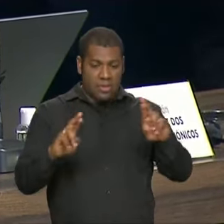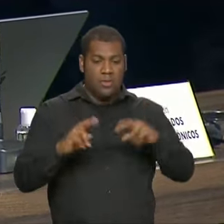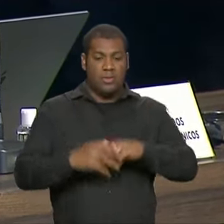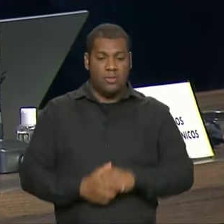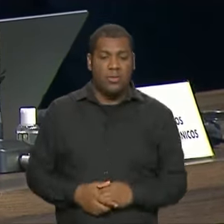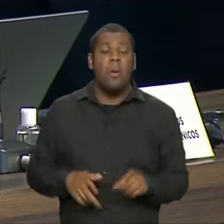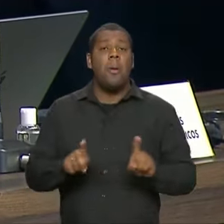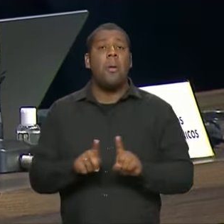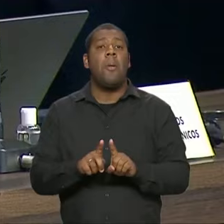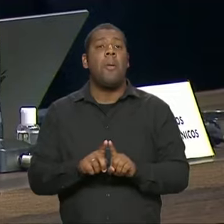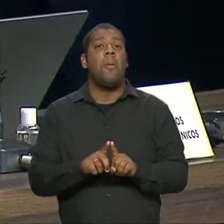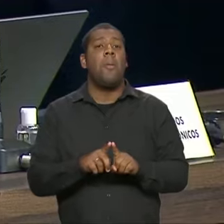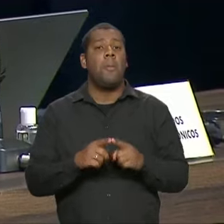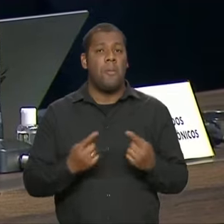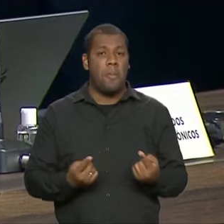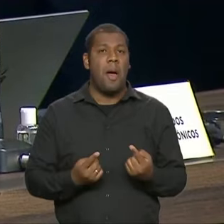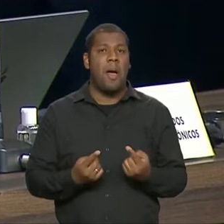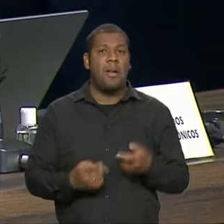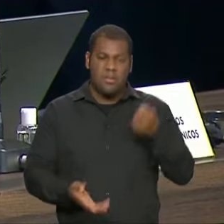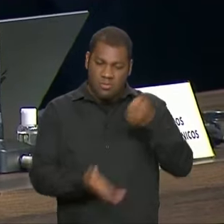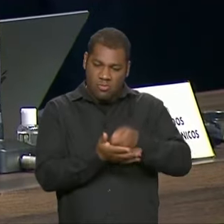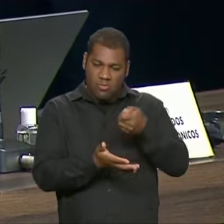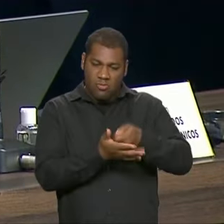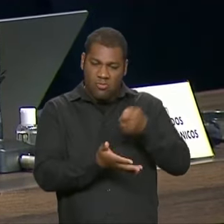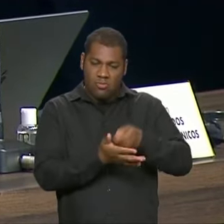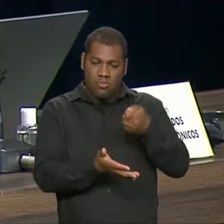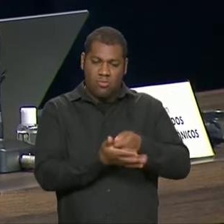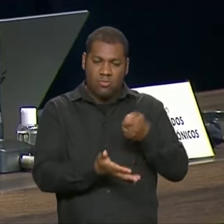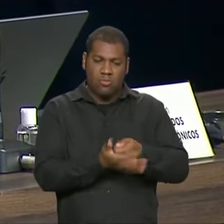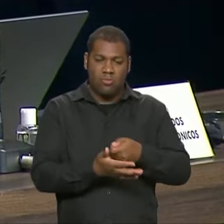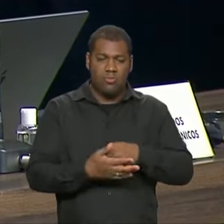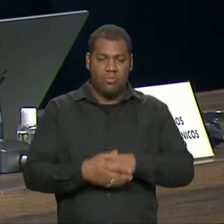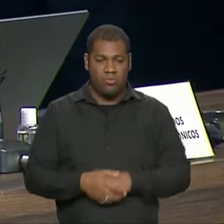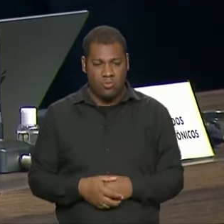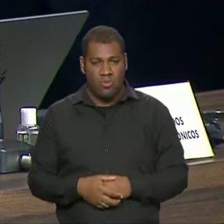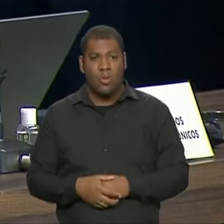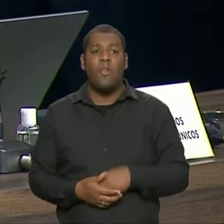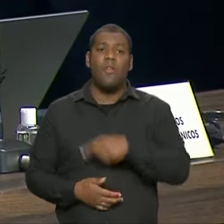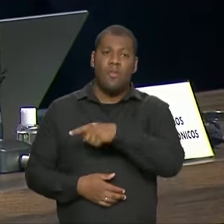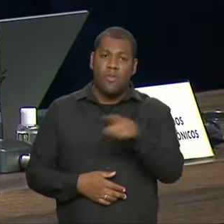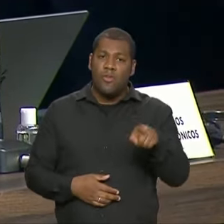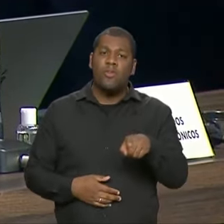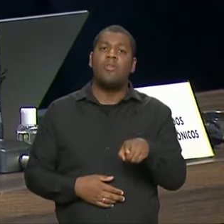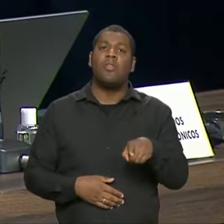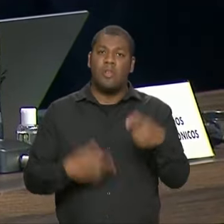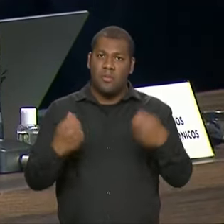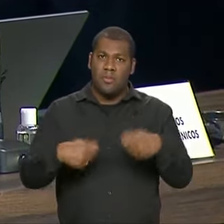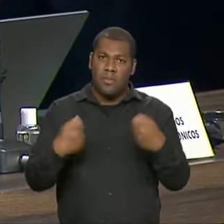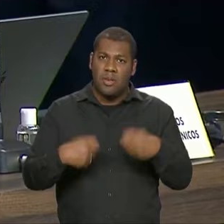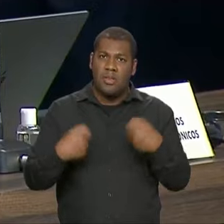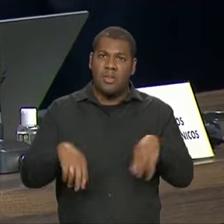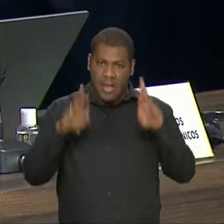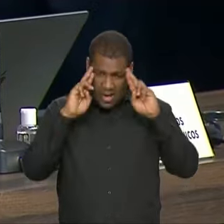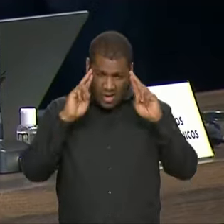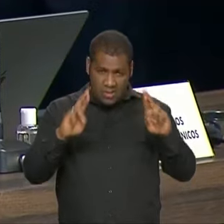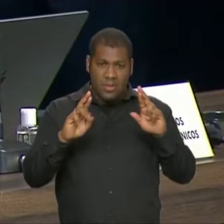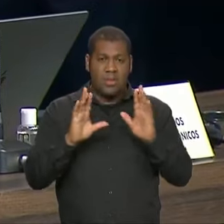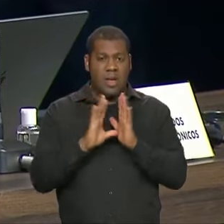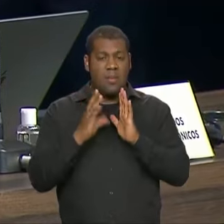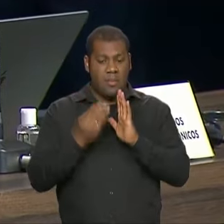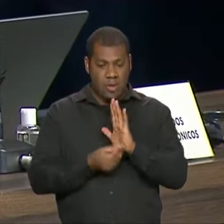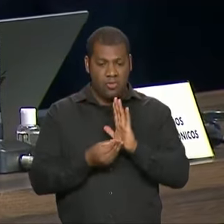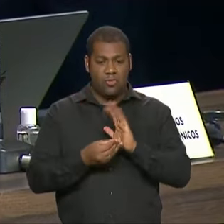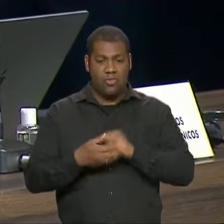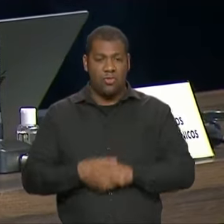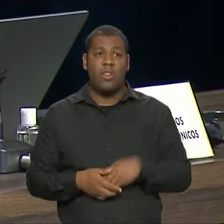forma exigível. É a mudança de paradigma que devemos ter para salvar a Amazônia, vê-la como sujeito de direitos